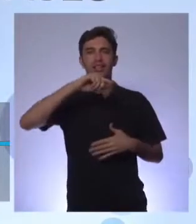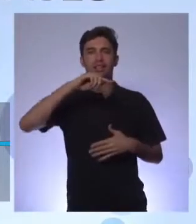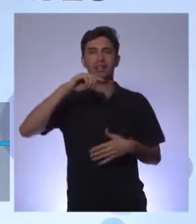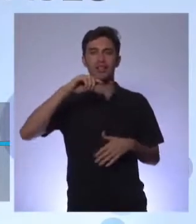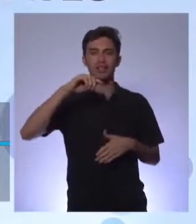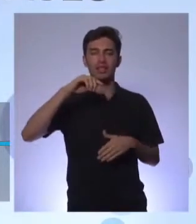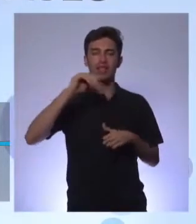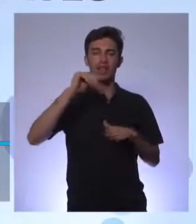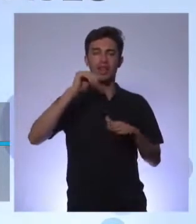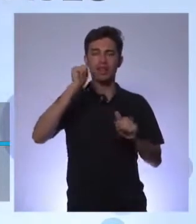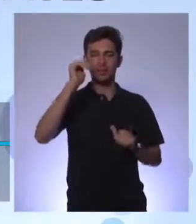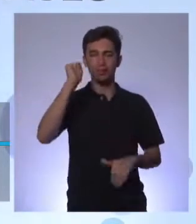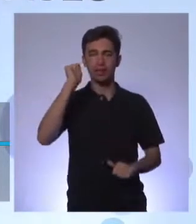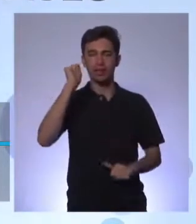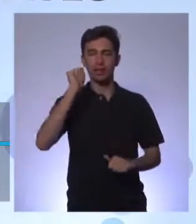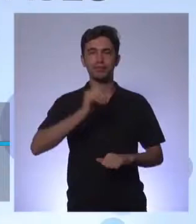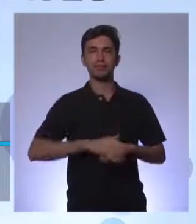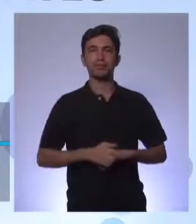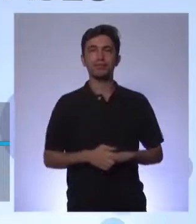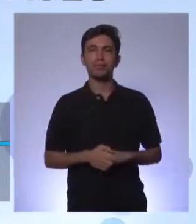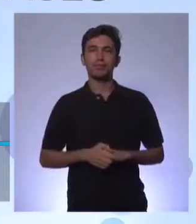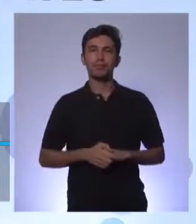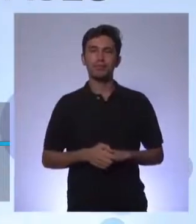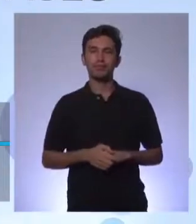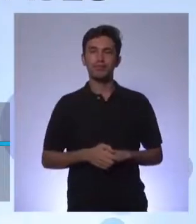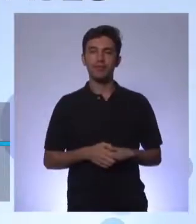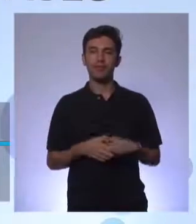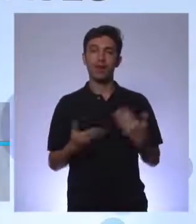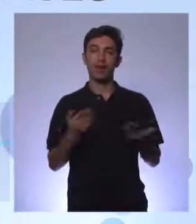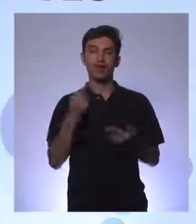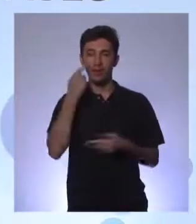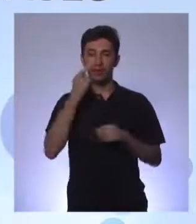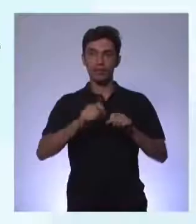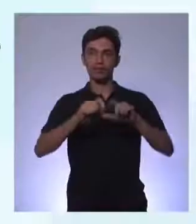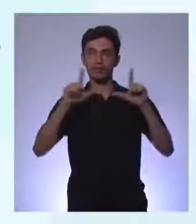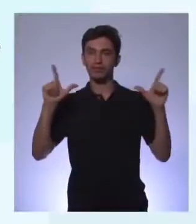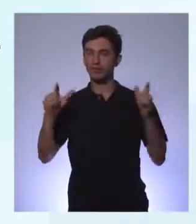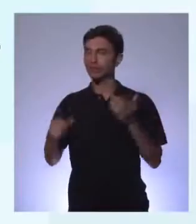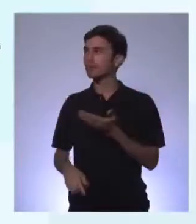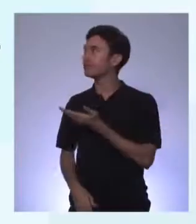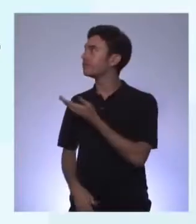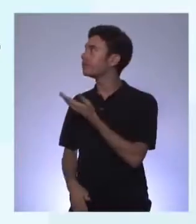Espanha, ok? Vamos então para a próxima tela.